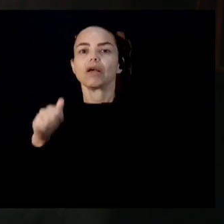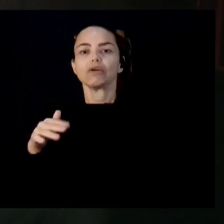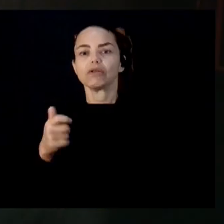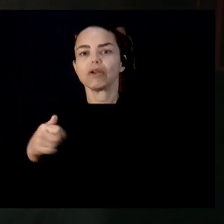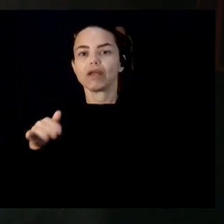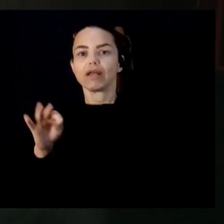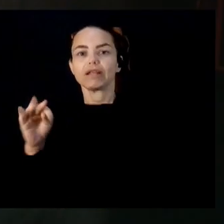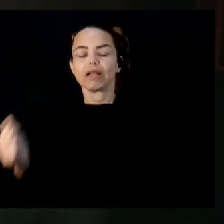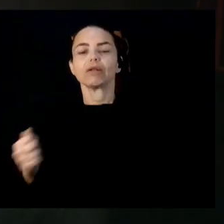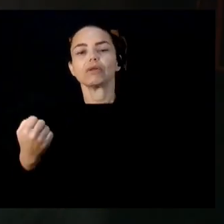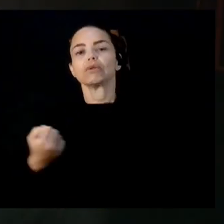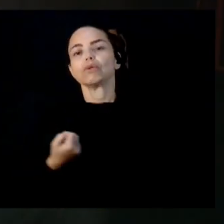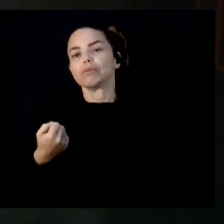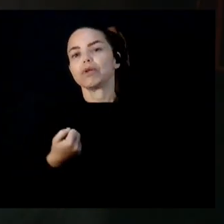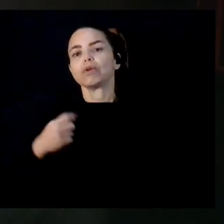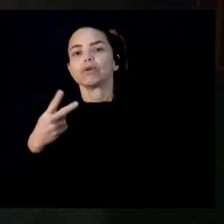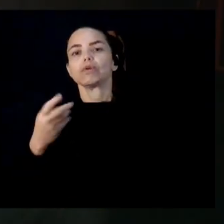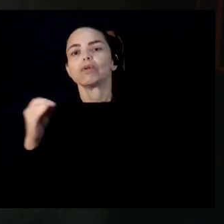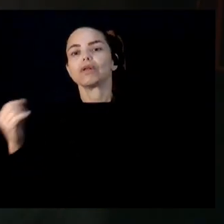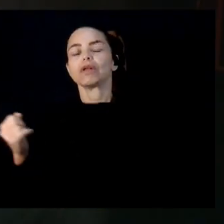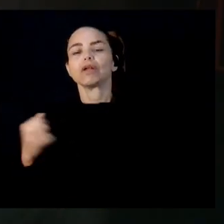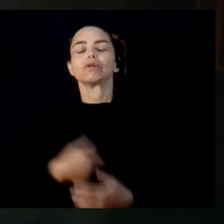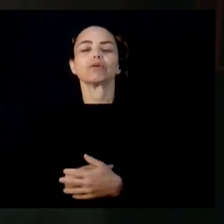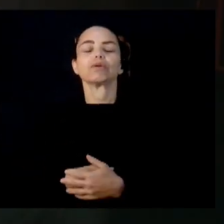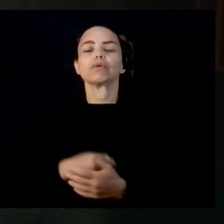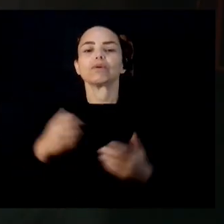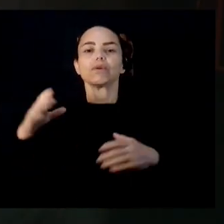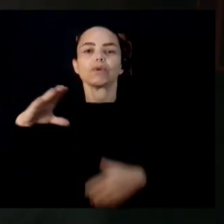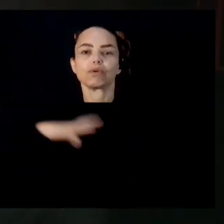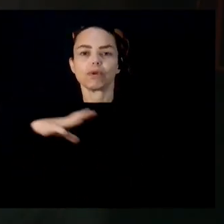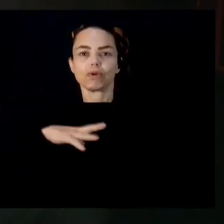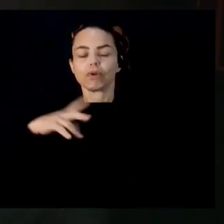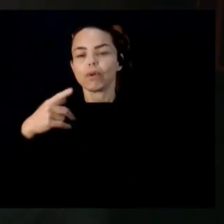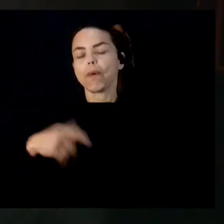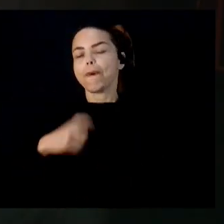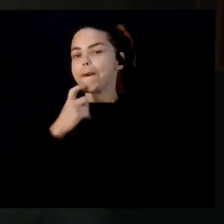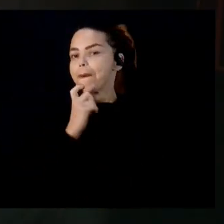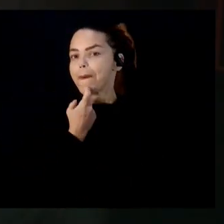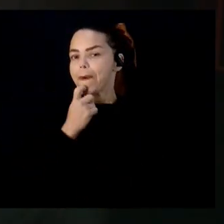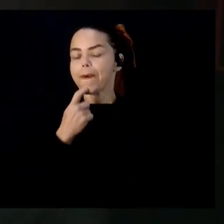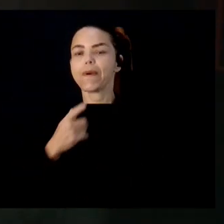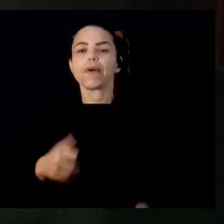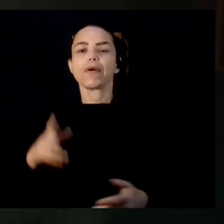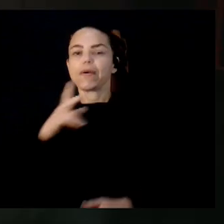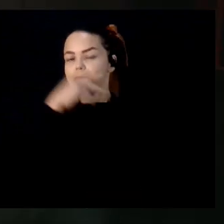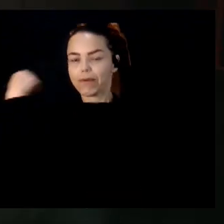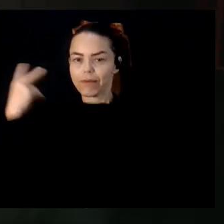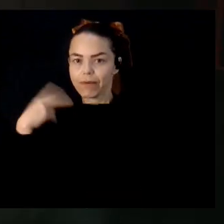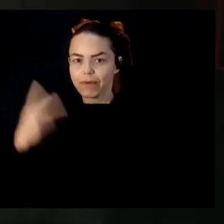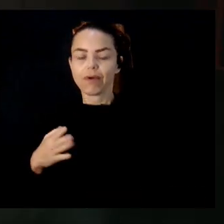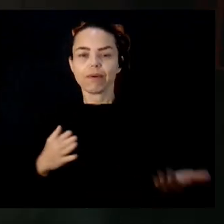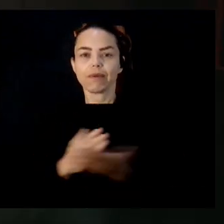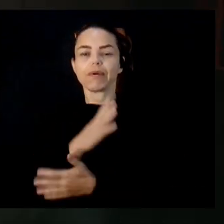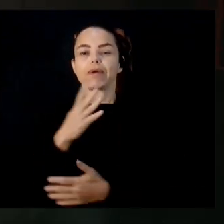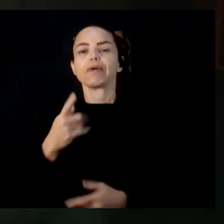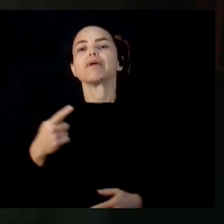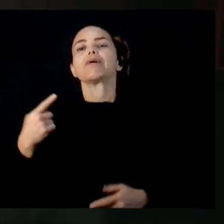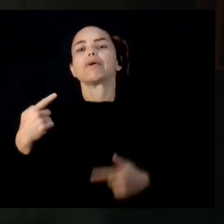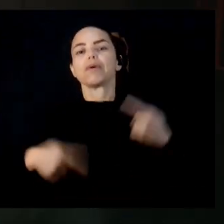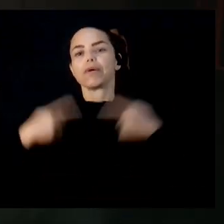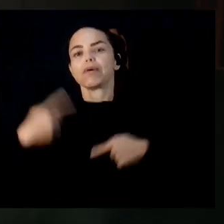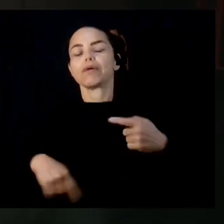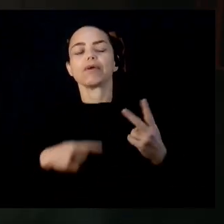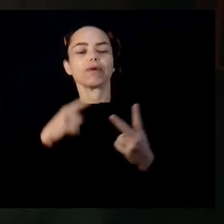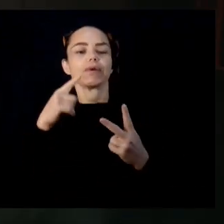de Campinas. E os vereadores aprovaram, em primeira discussão, na reunião ordinária desta quarta-feira, 2